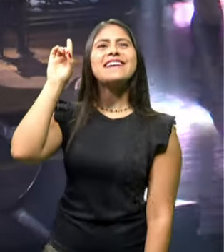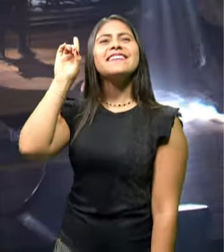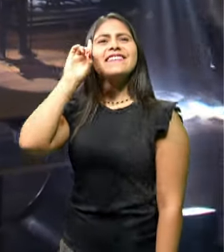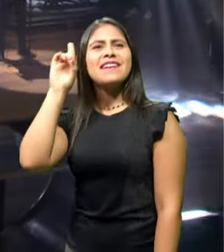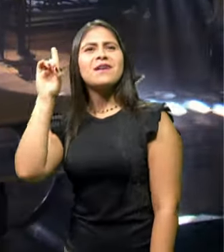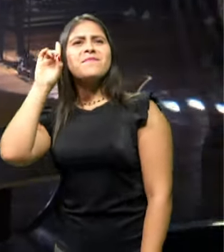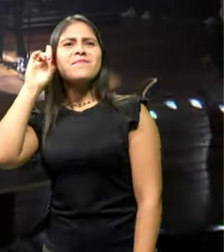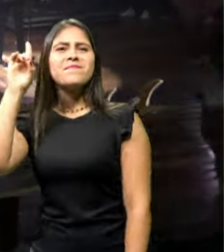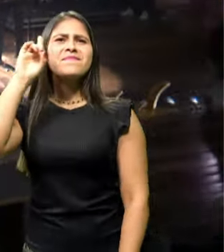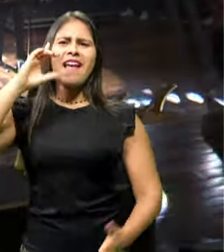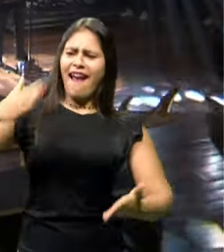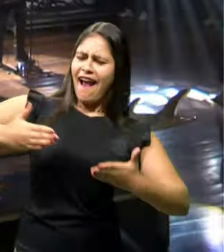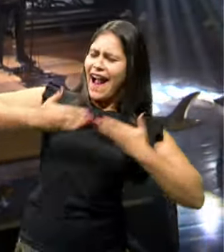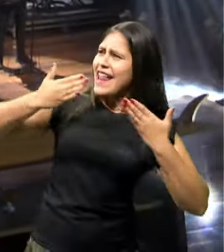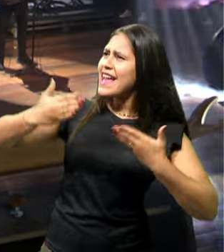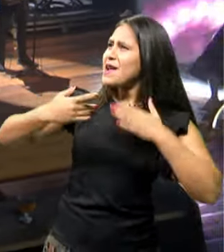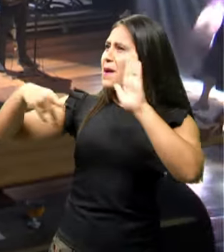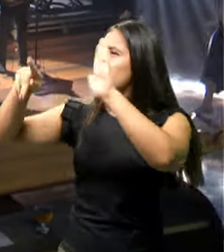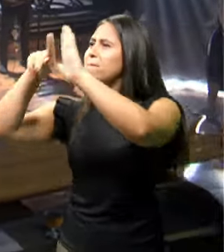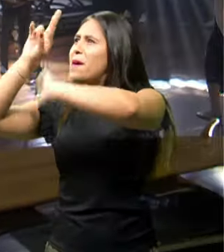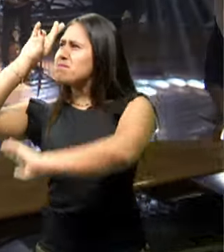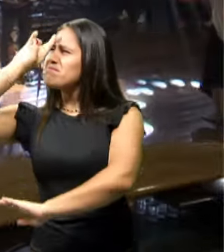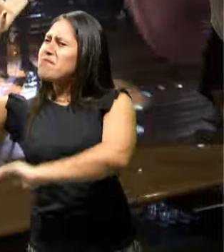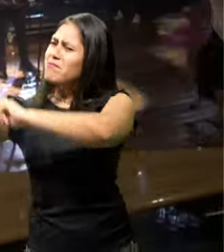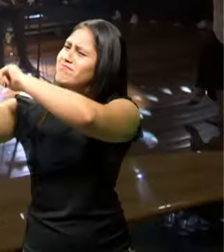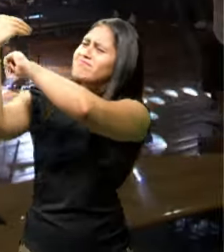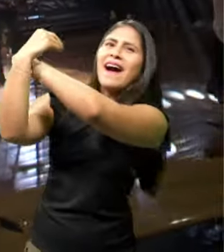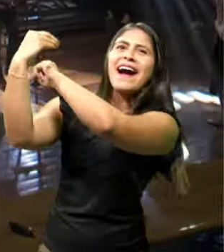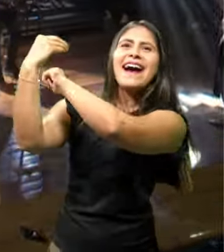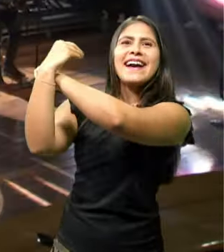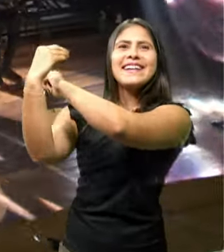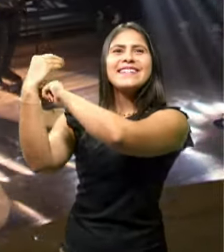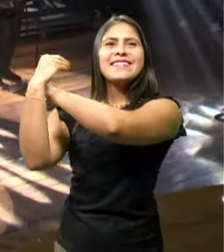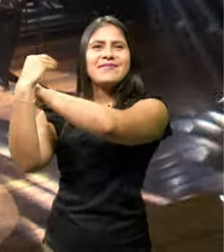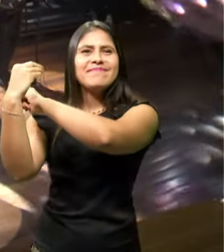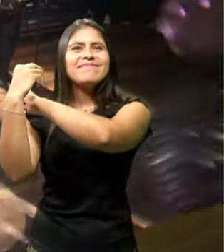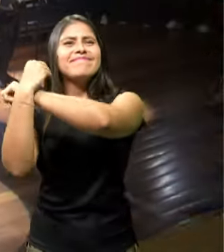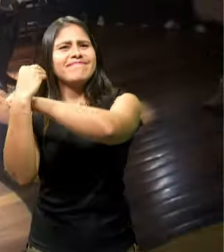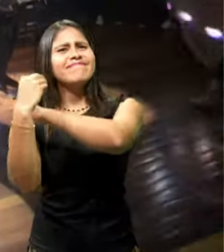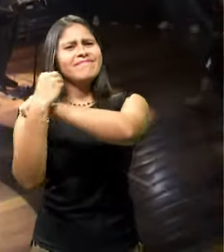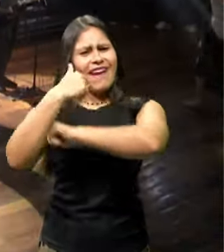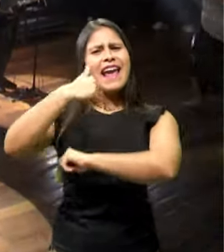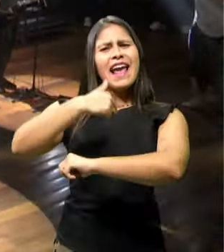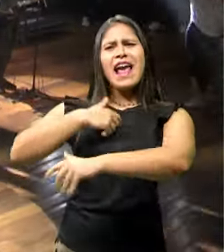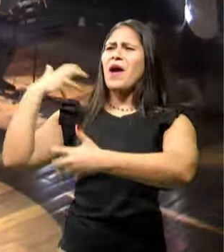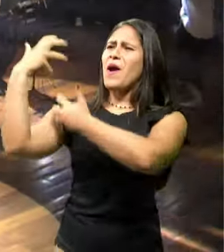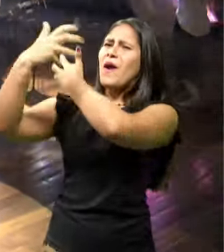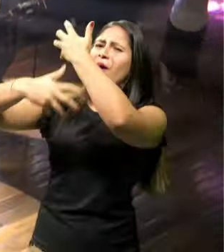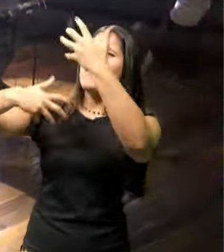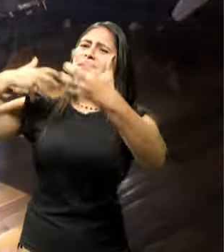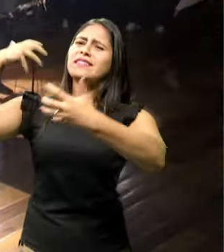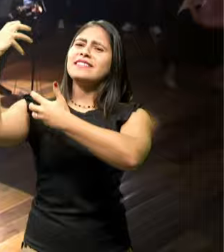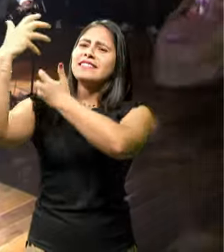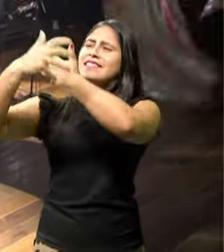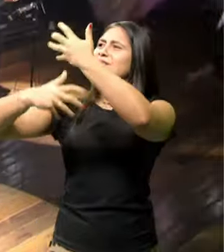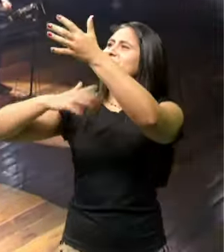dia. Essa alegria me sustenta e me faz